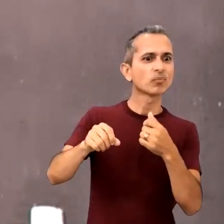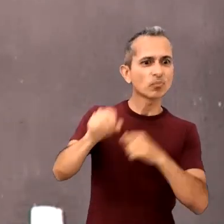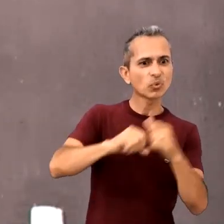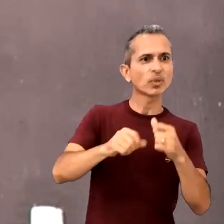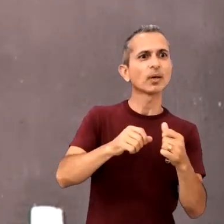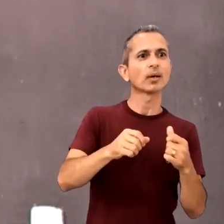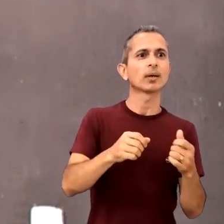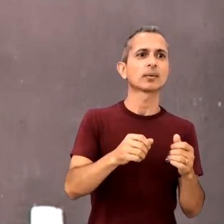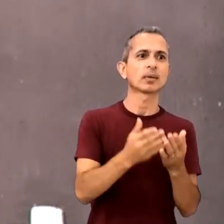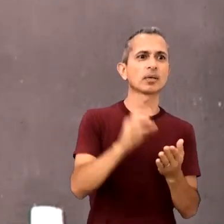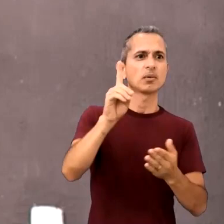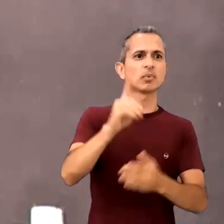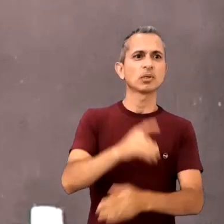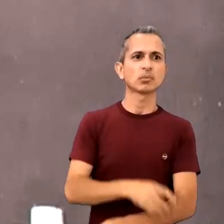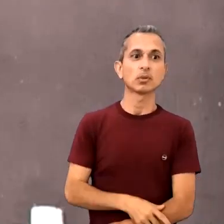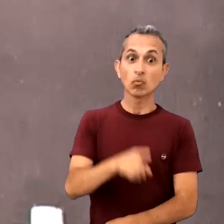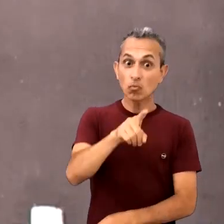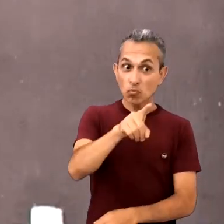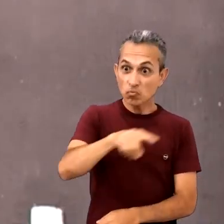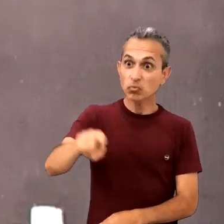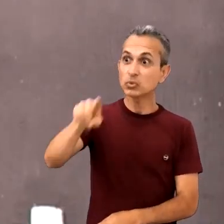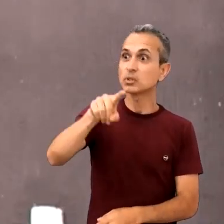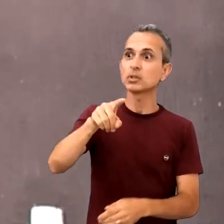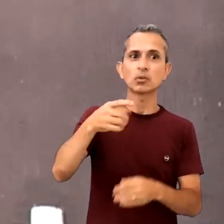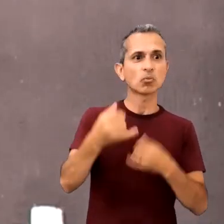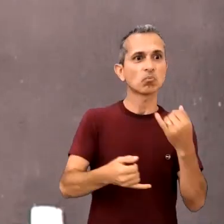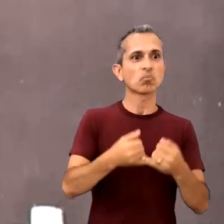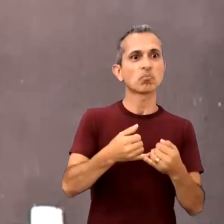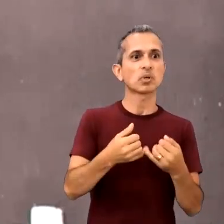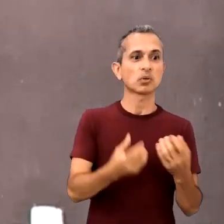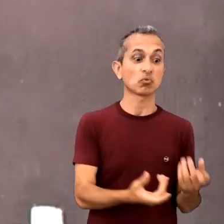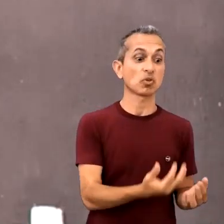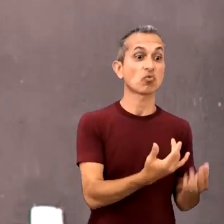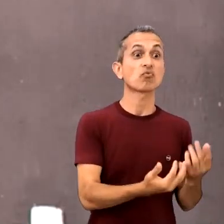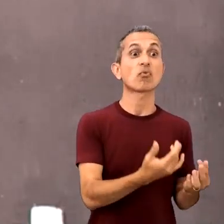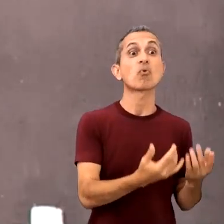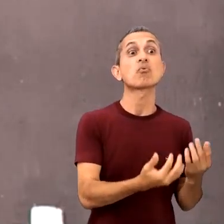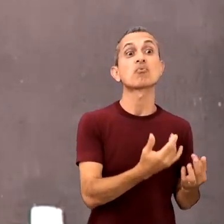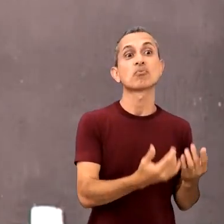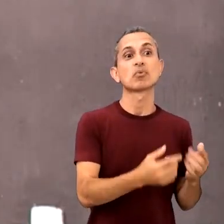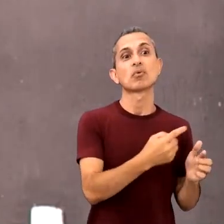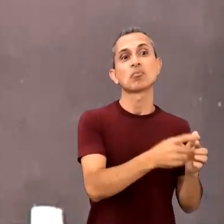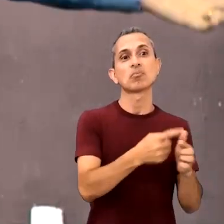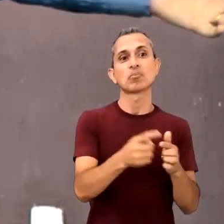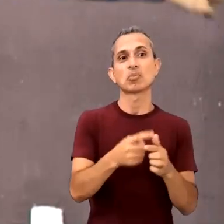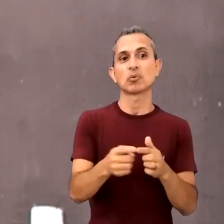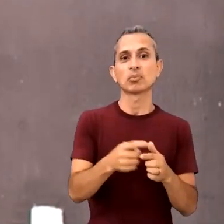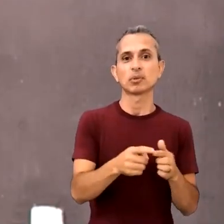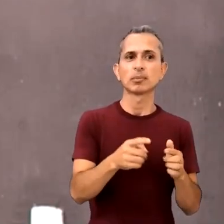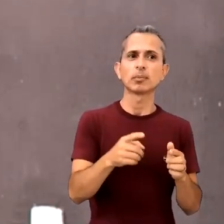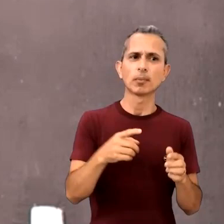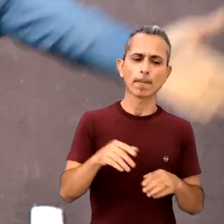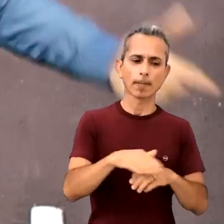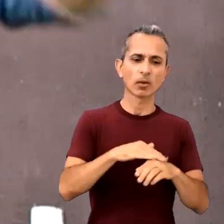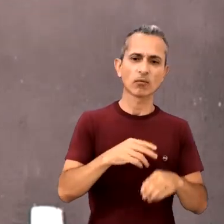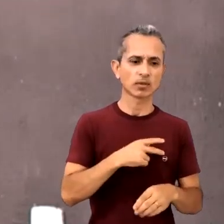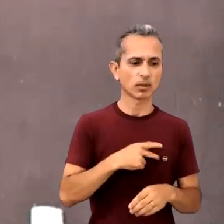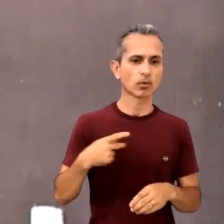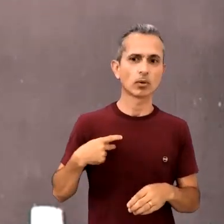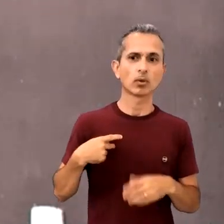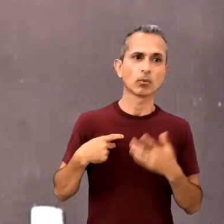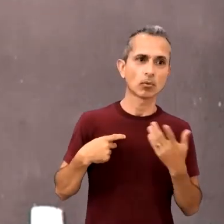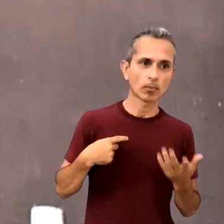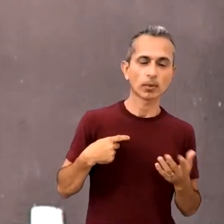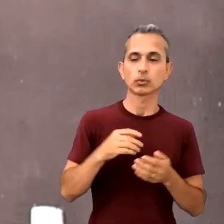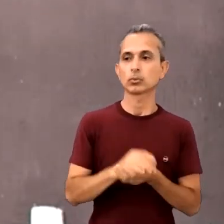fogo. Eu conversei com pastores. Tem alguns pastores que são bem mais experientes que eu, e eu tenho contato com